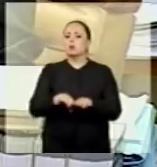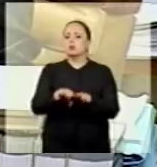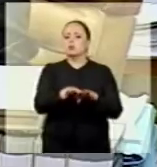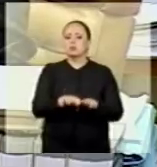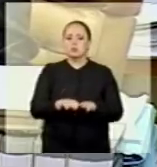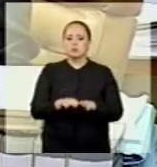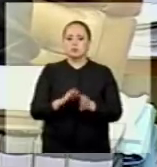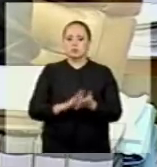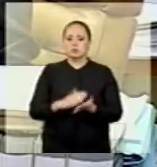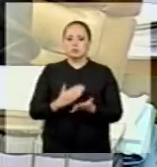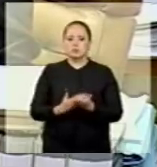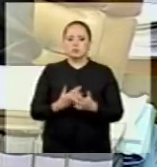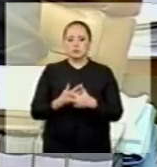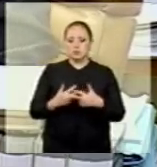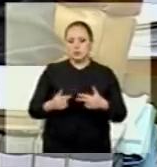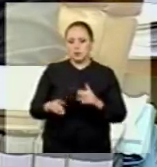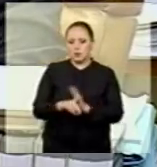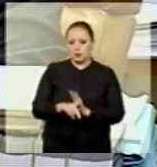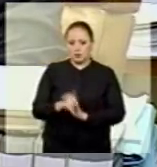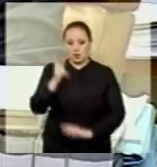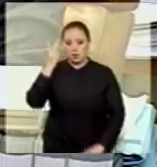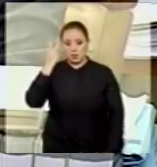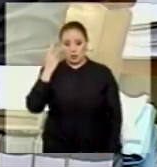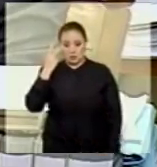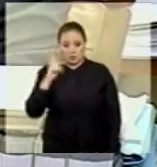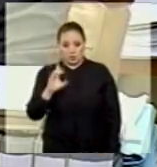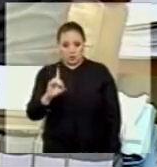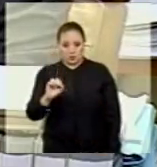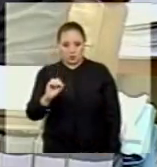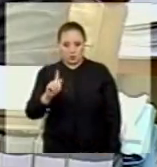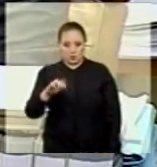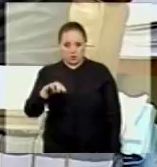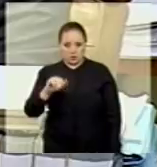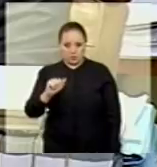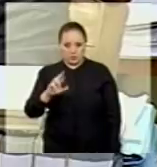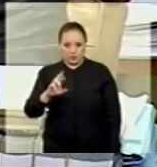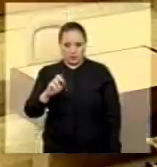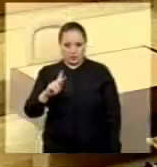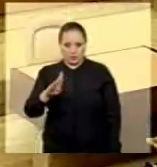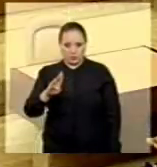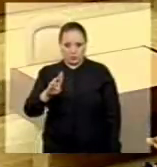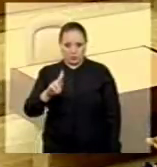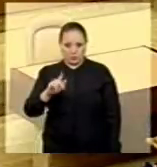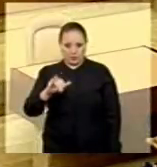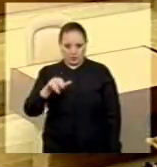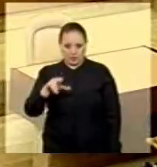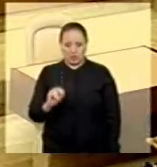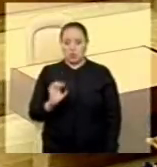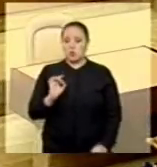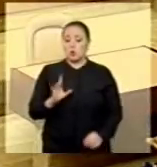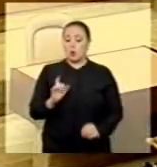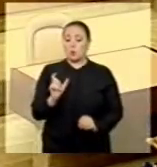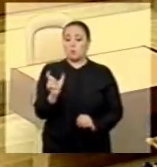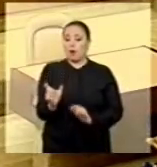conceitário natural do dogma republicano. E diz ele, a simples menção ao termo